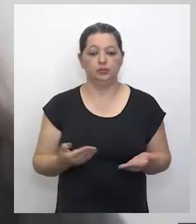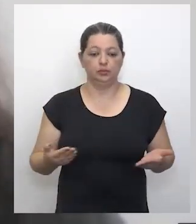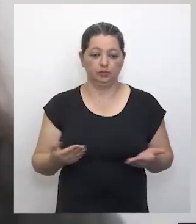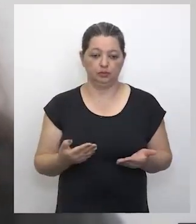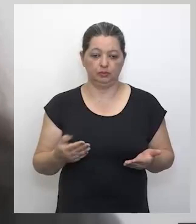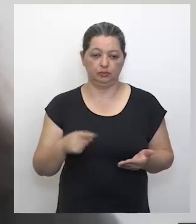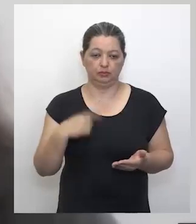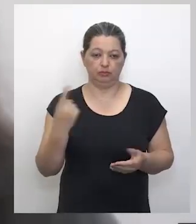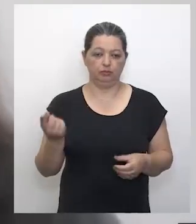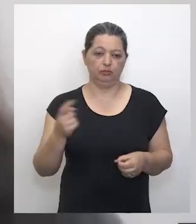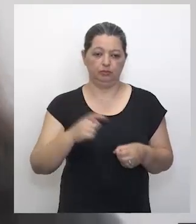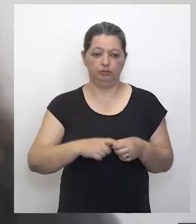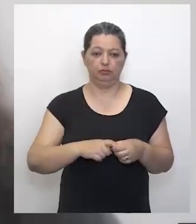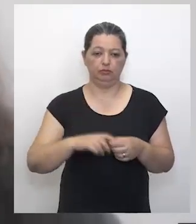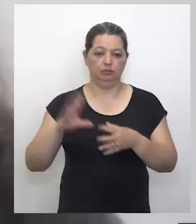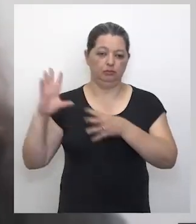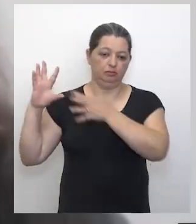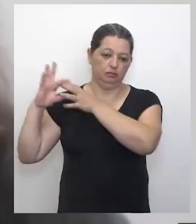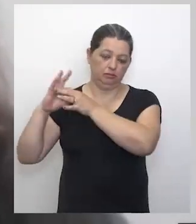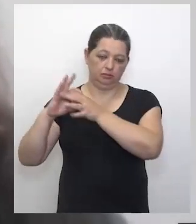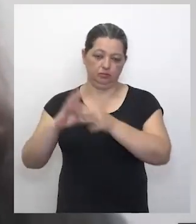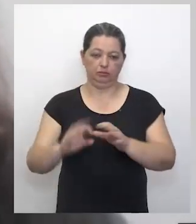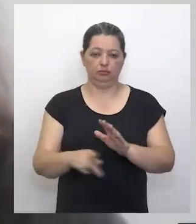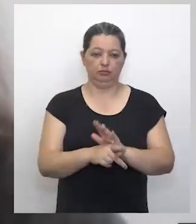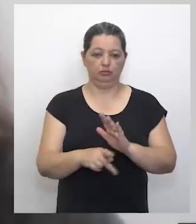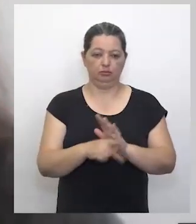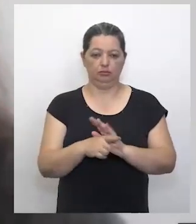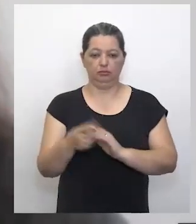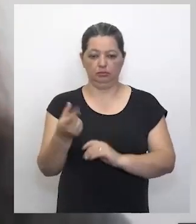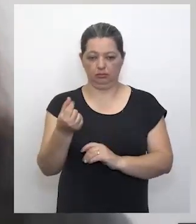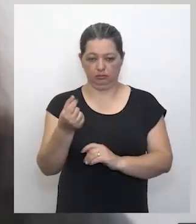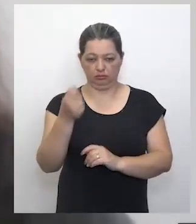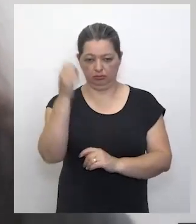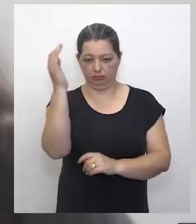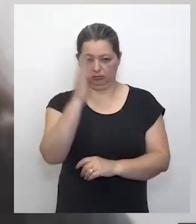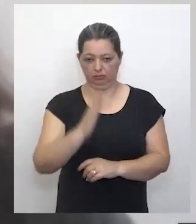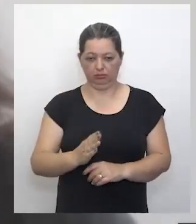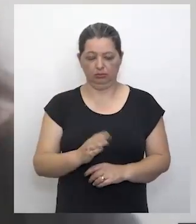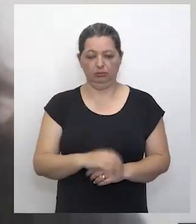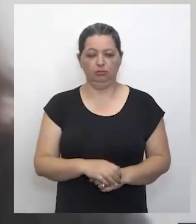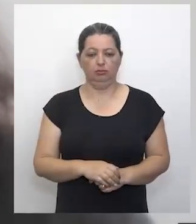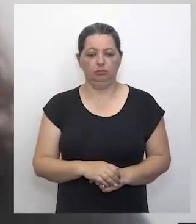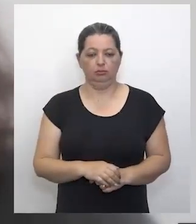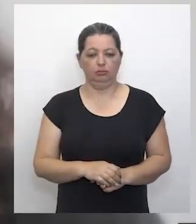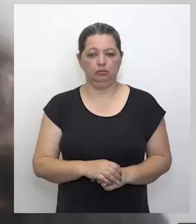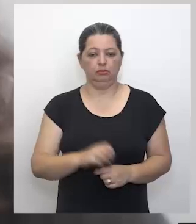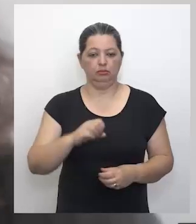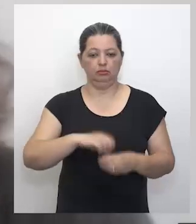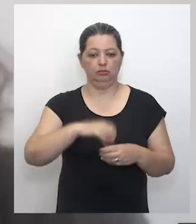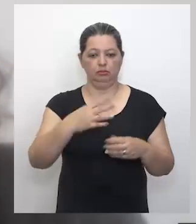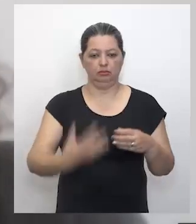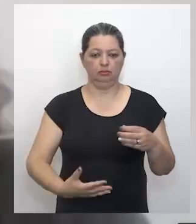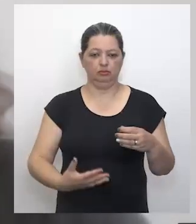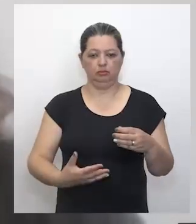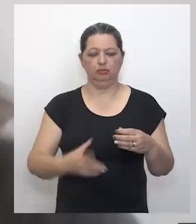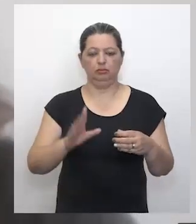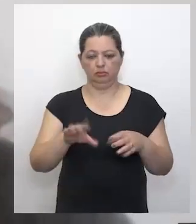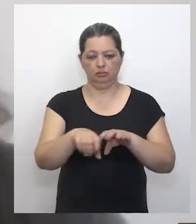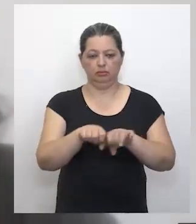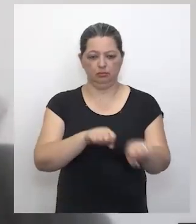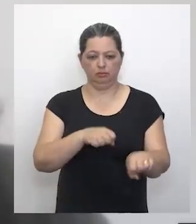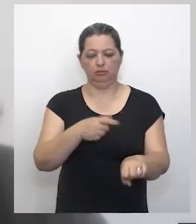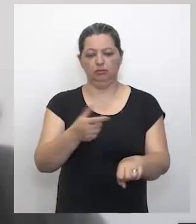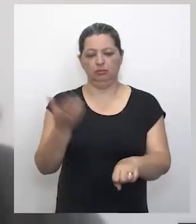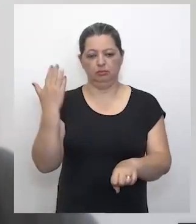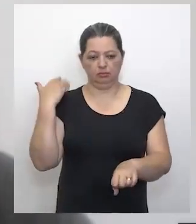vamos retomar o contexto do sistema monetário brasileiro, esse conteúdo que iniciamos na nossa outra formação, né? Na